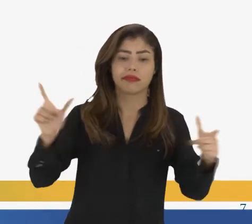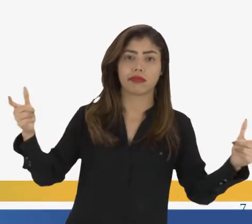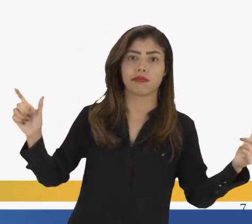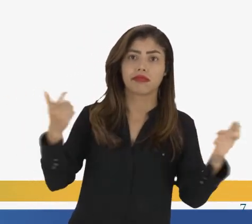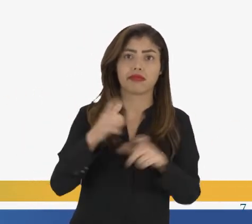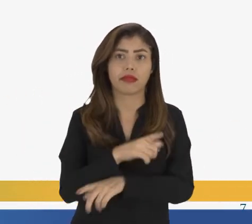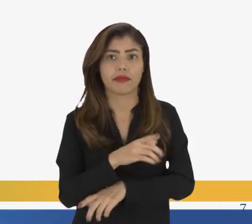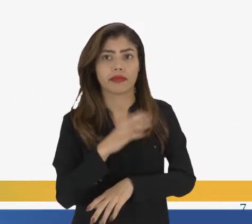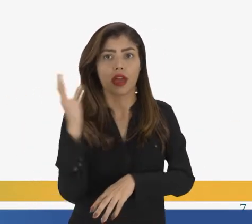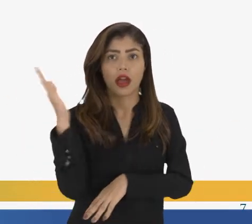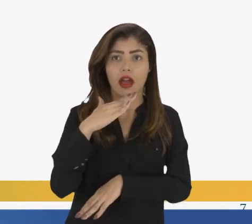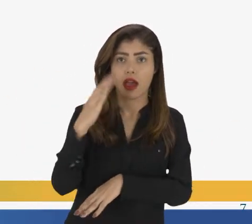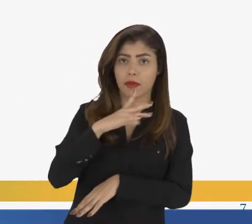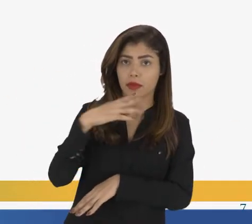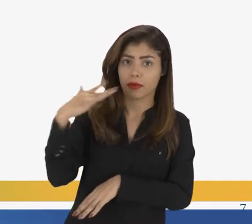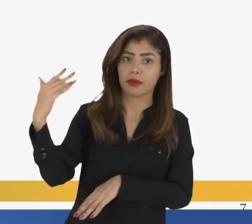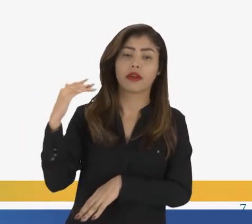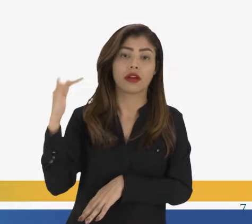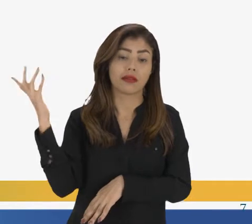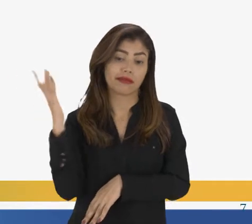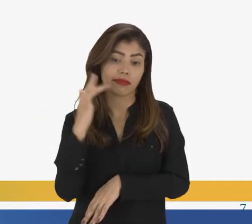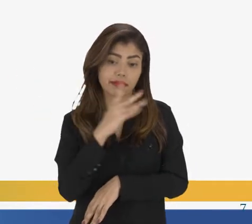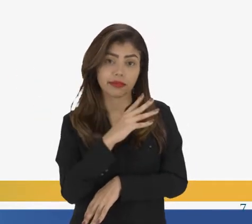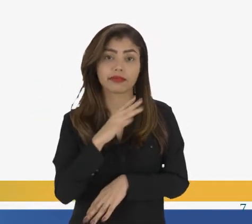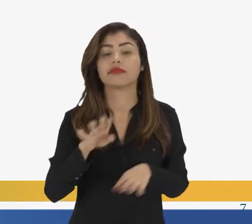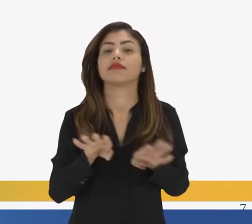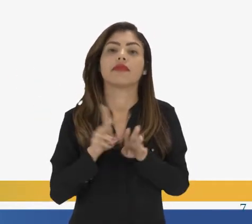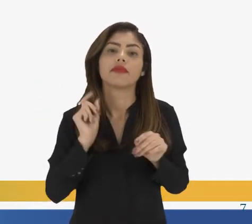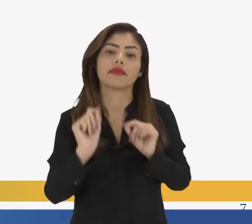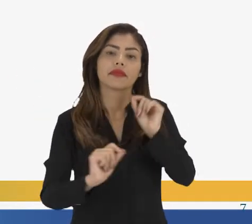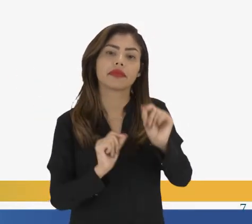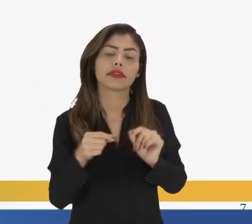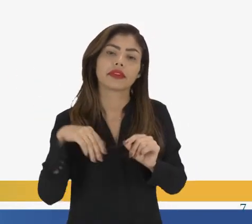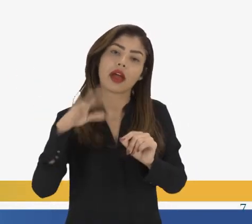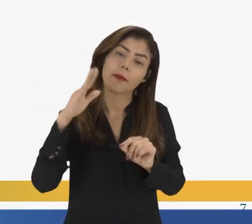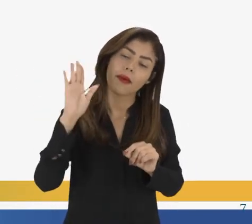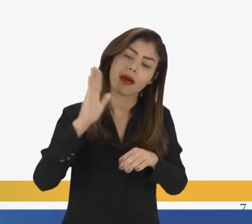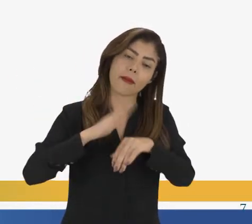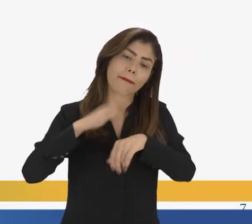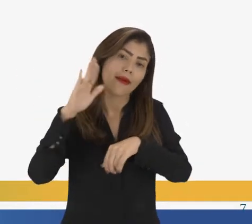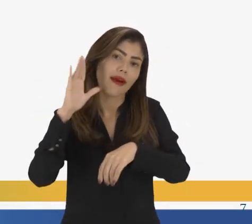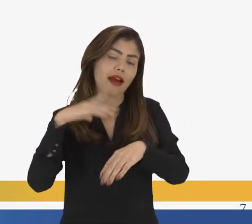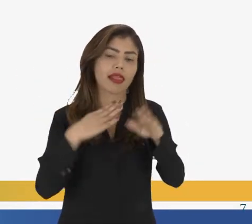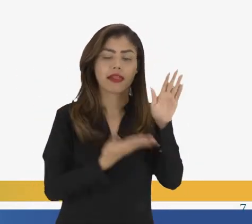se esfria. Por quê? Porque ele sofre uma maior